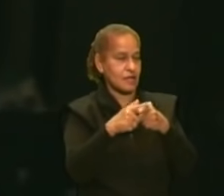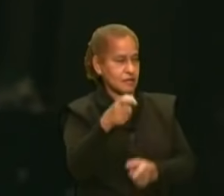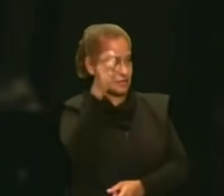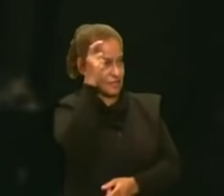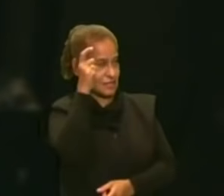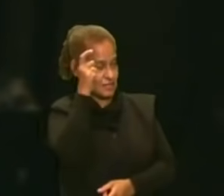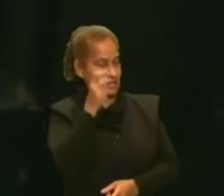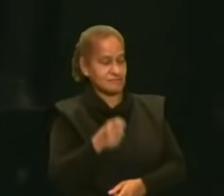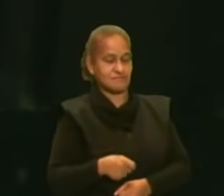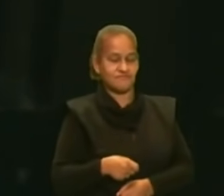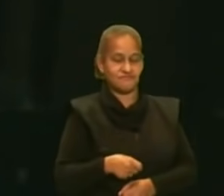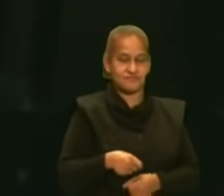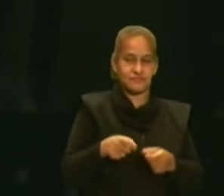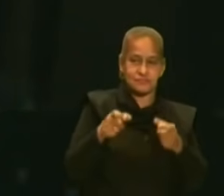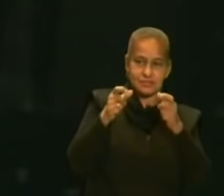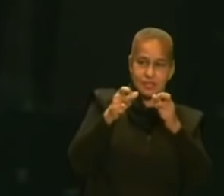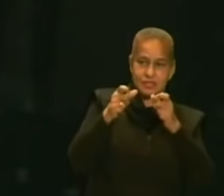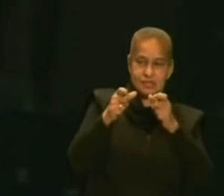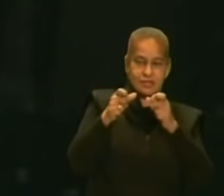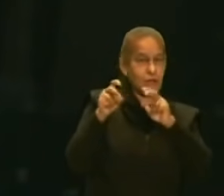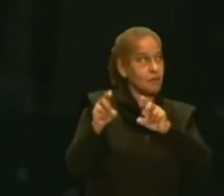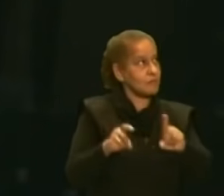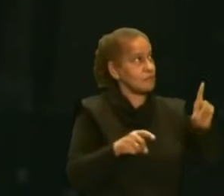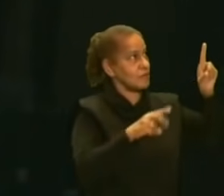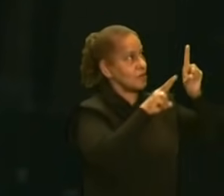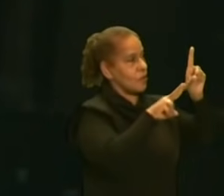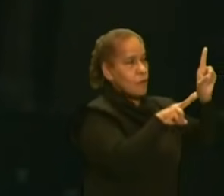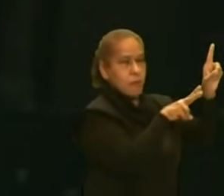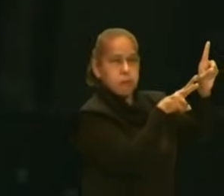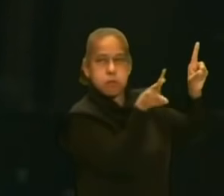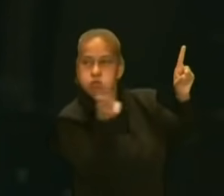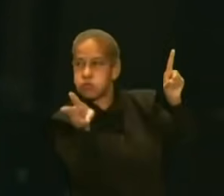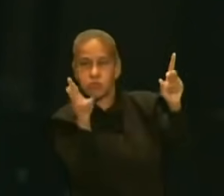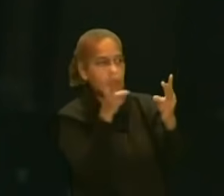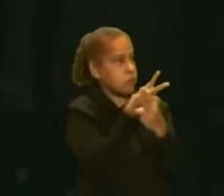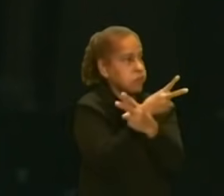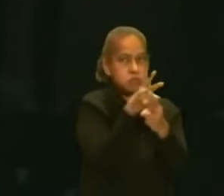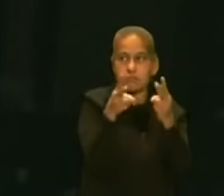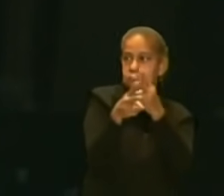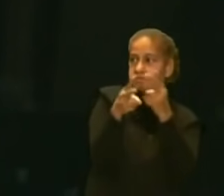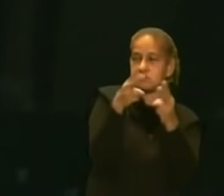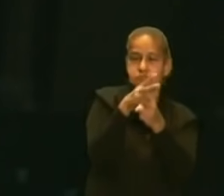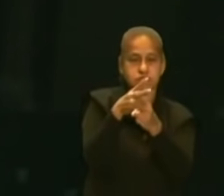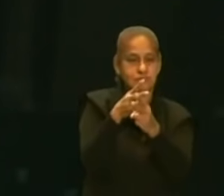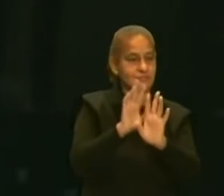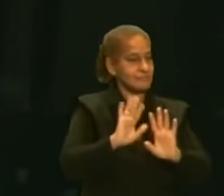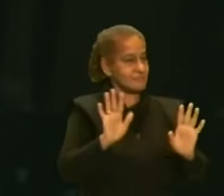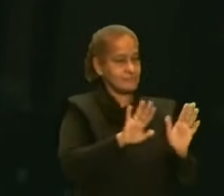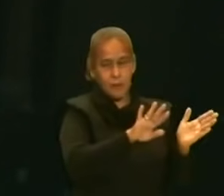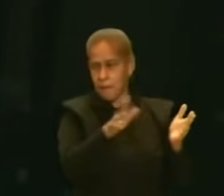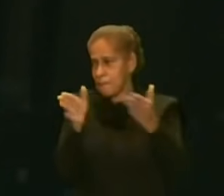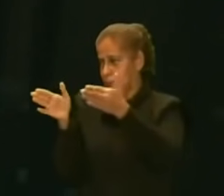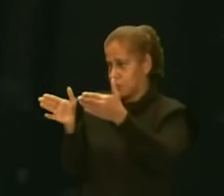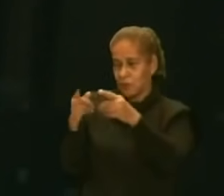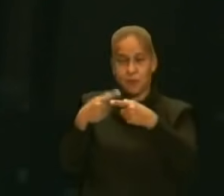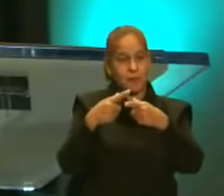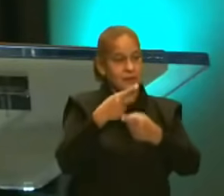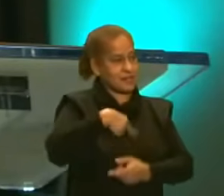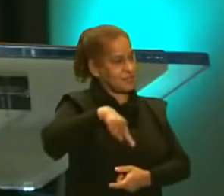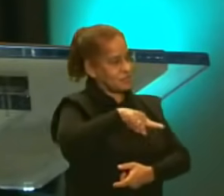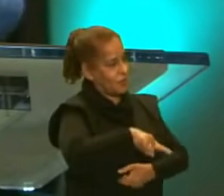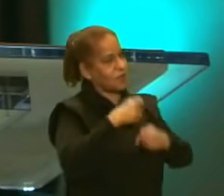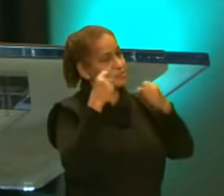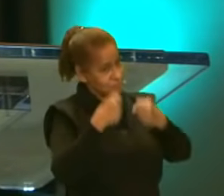ao Todo-Poderoso. E em vez de falarmos diretamente com Ele, através de Jesus, o